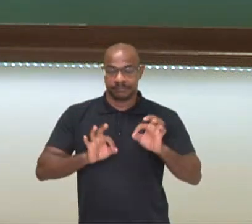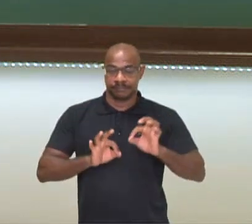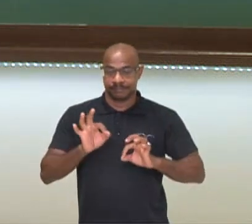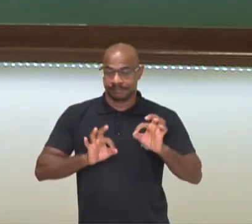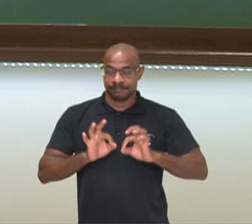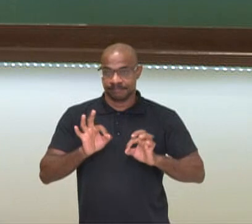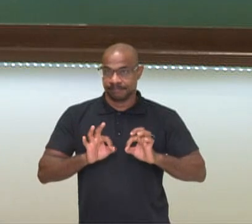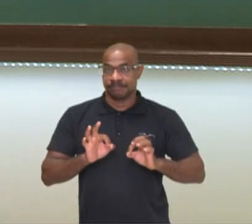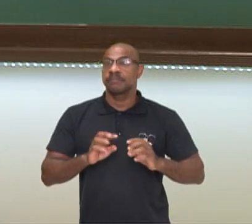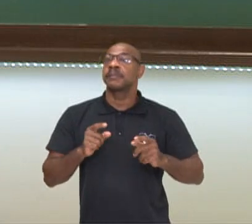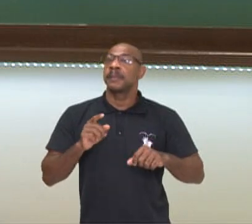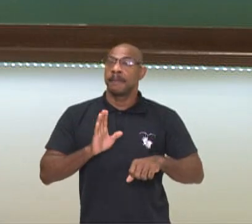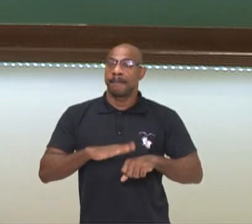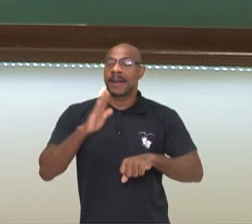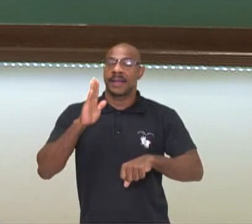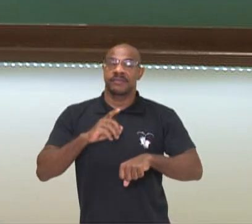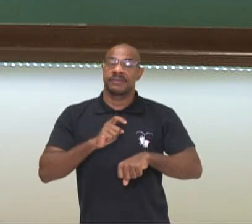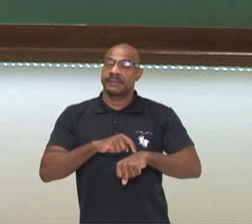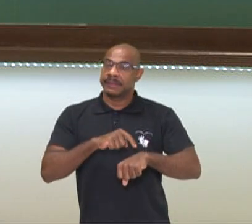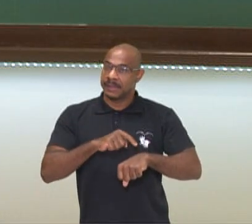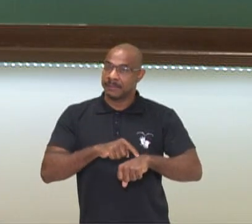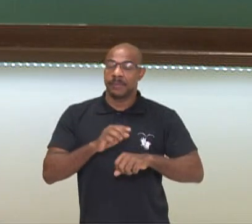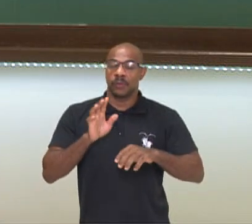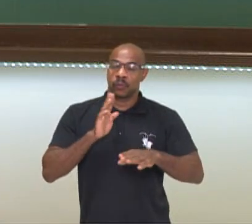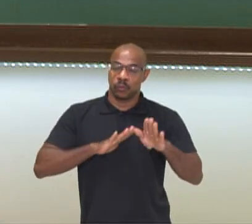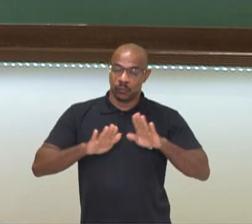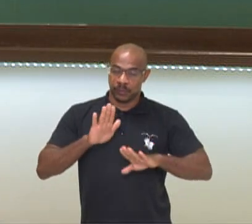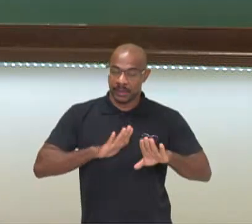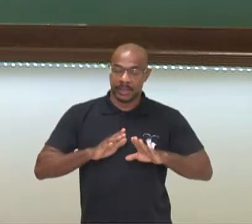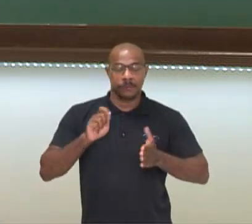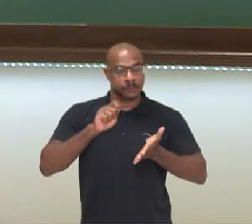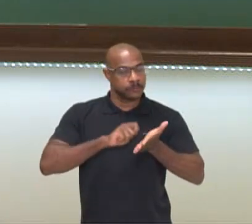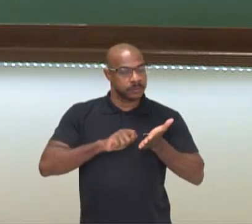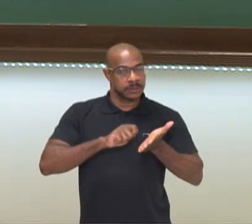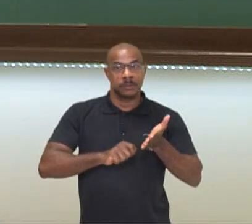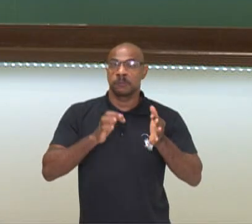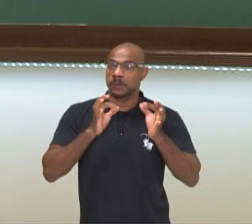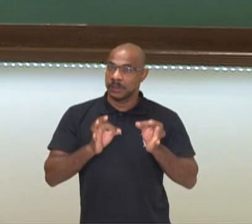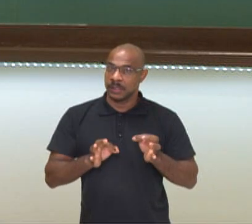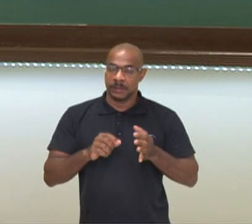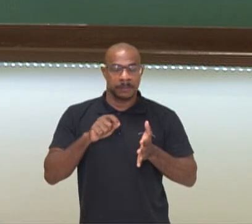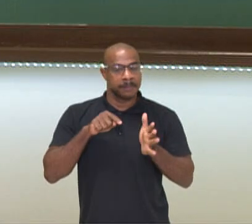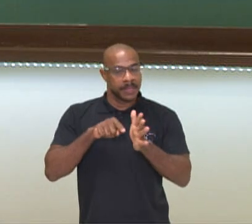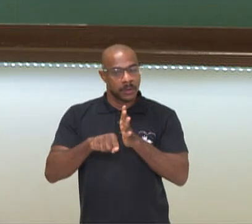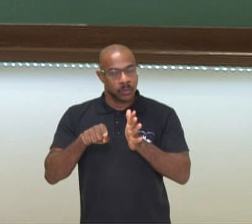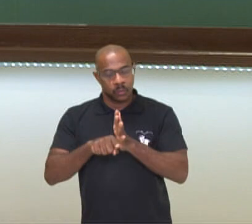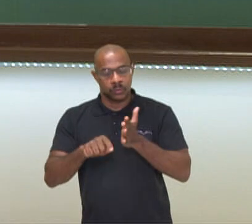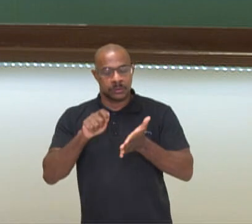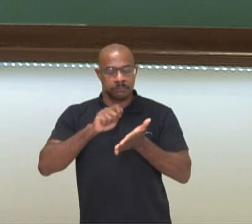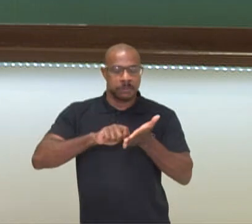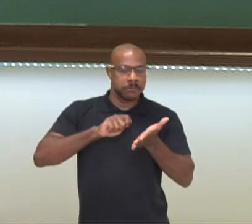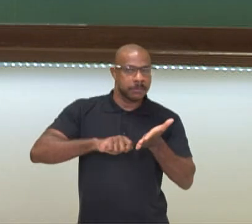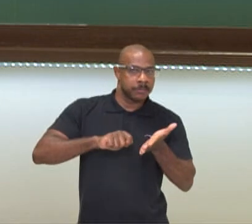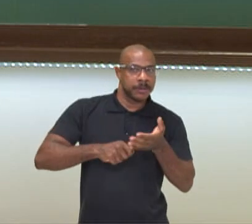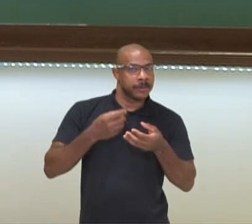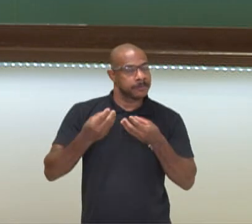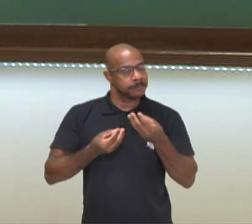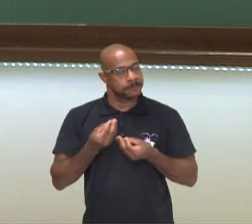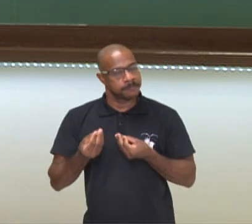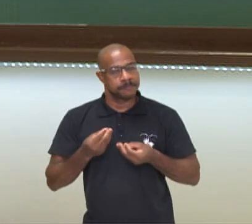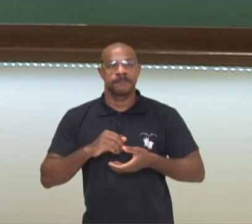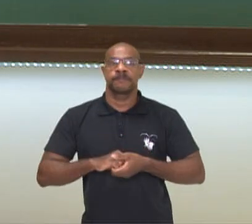precisar um pouco mais de tempo pouco mais de cuidado desse escrita reescrita as perguntas beleza